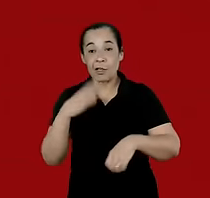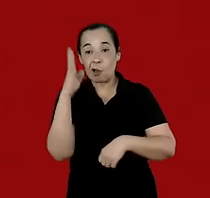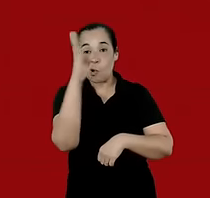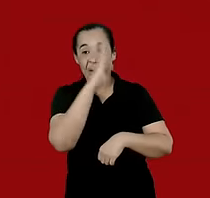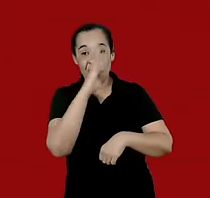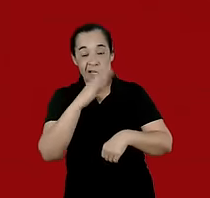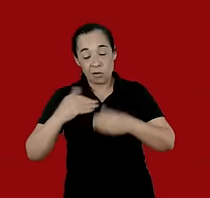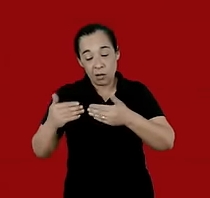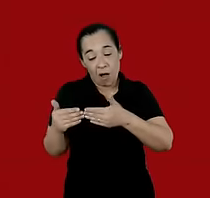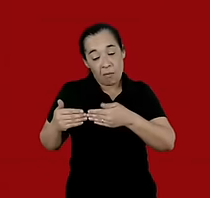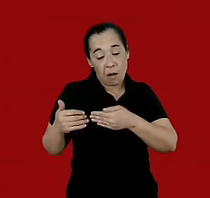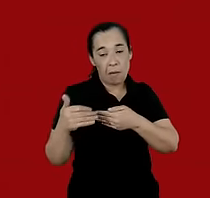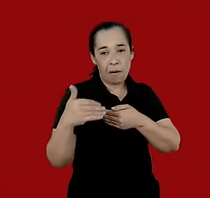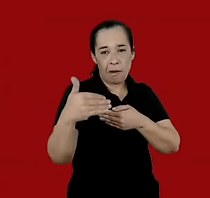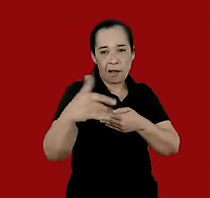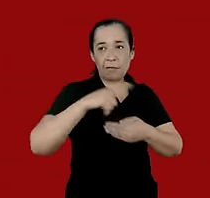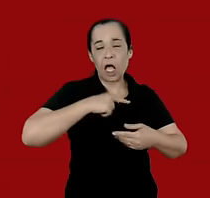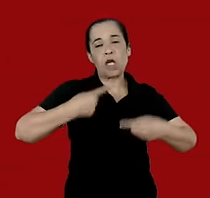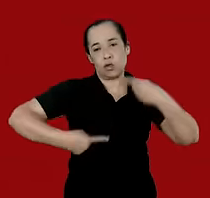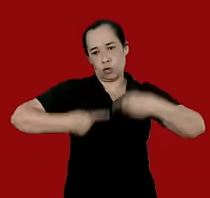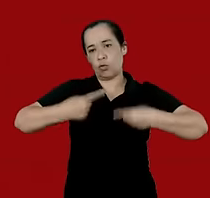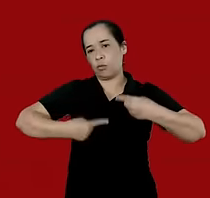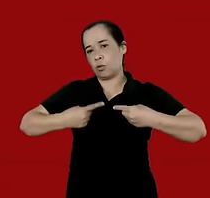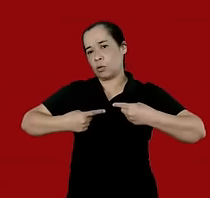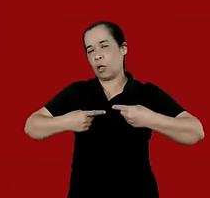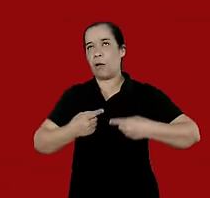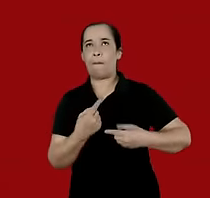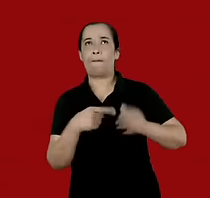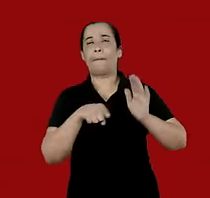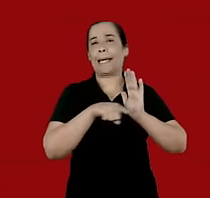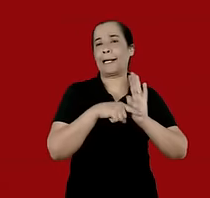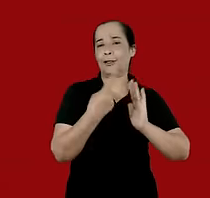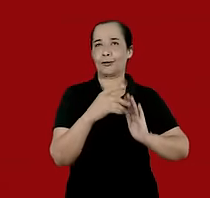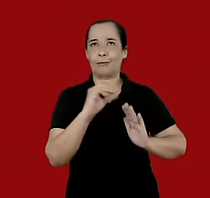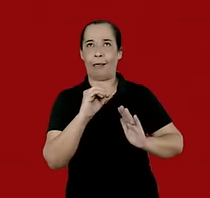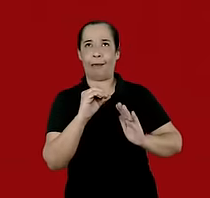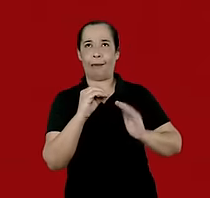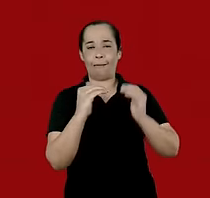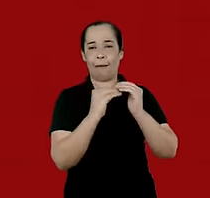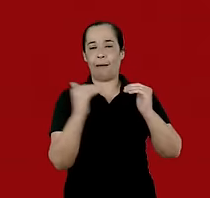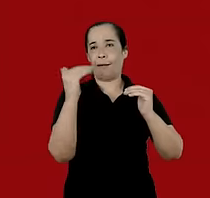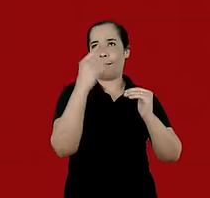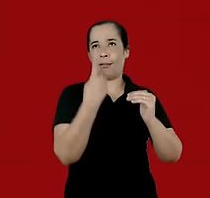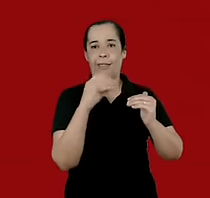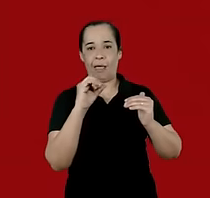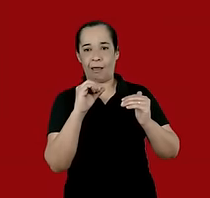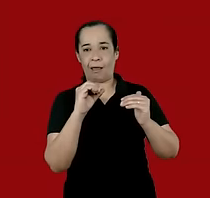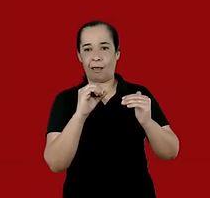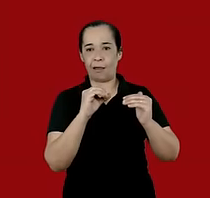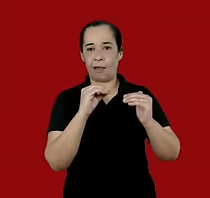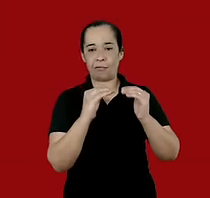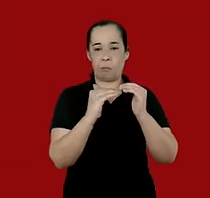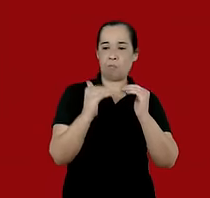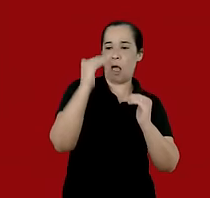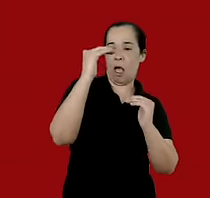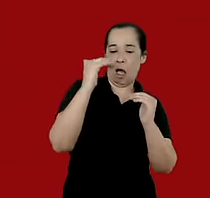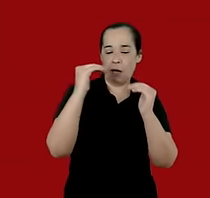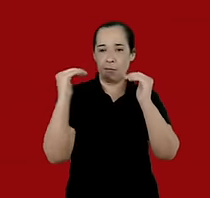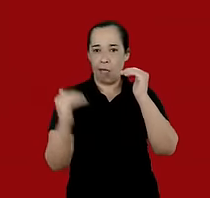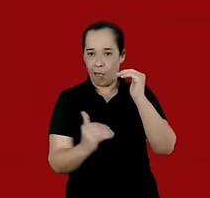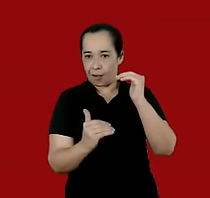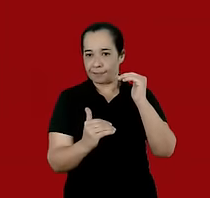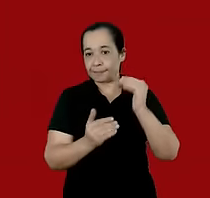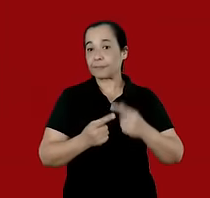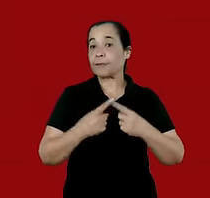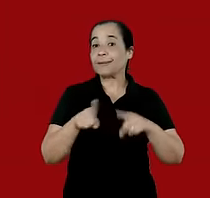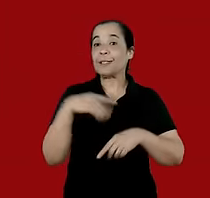tem discussão se a taxa de juro vai poder ser abaixo de 10 não vai poder ser abaixo de 10 ou se vai aumentar ou não vai aumentar o o número de cortes mas o Brasil vai ter